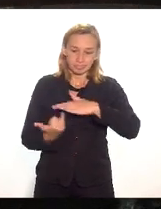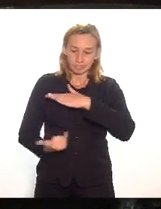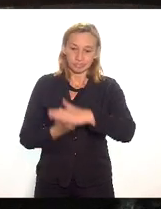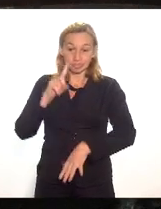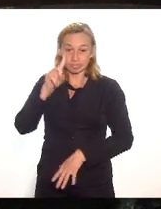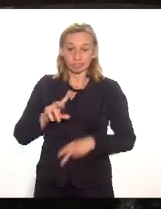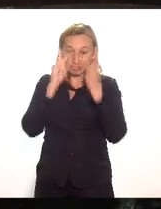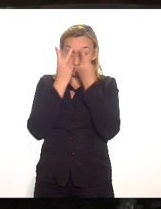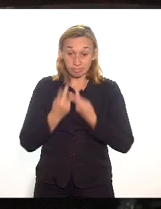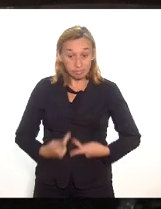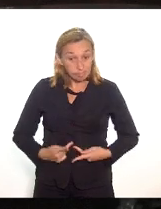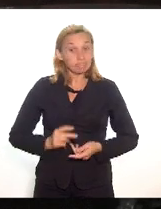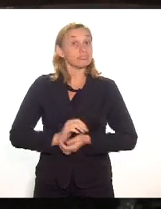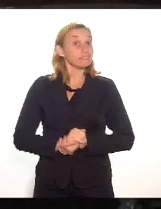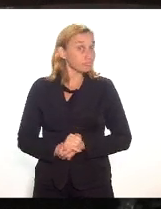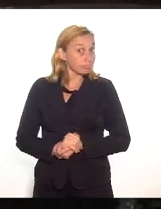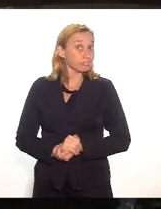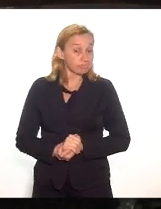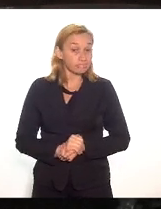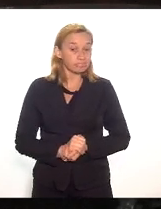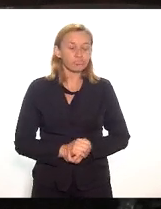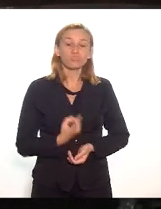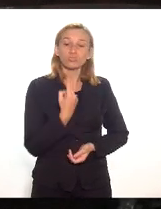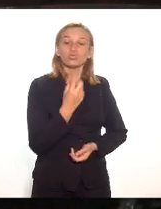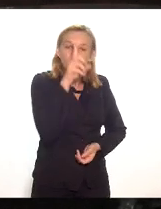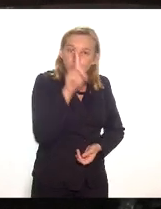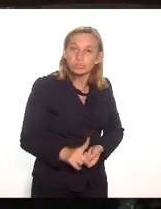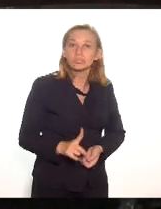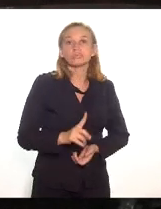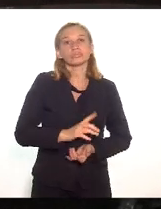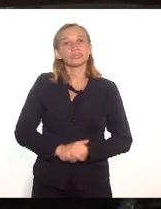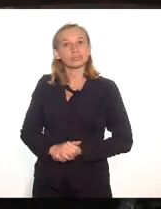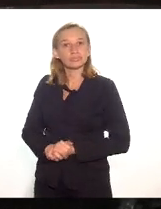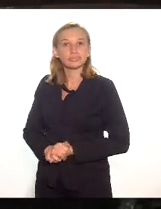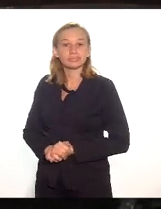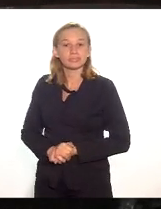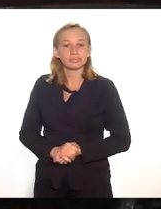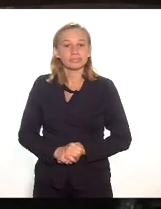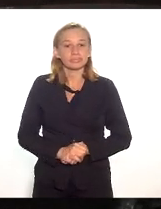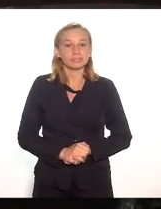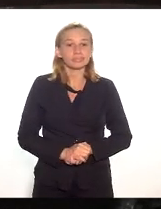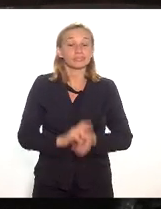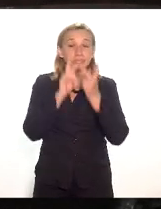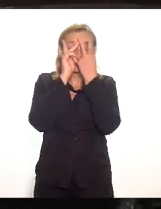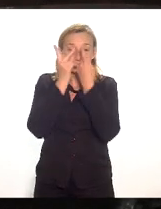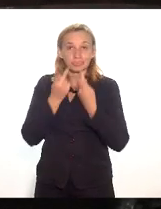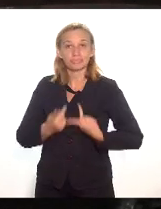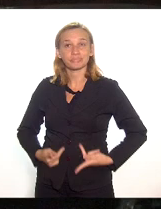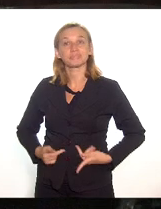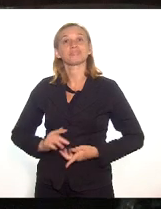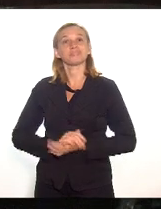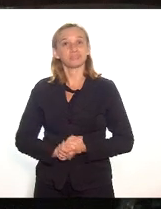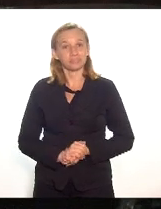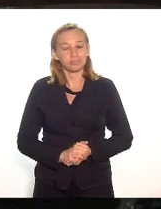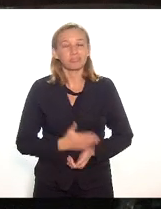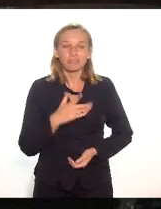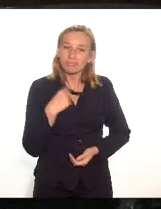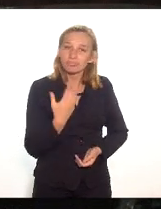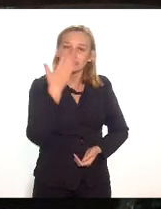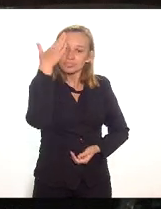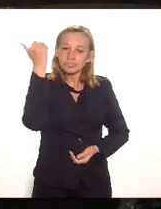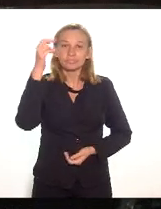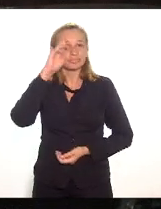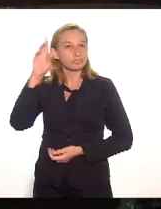direitos humanos como um direito da humanidade. A gente sabe,